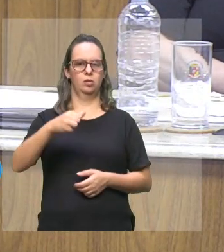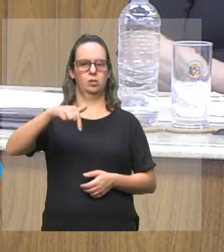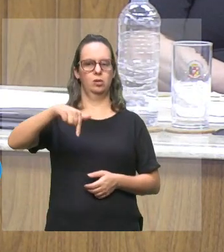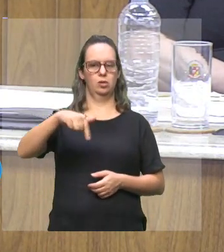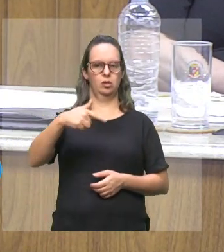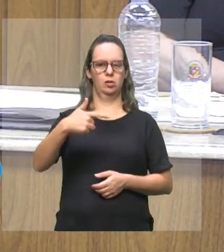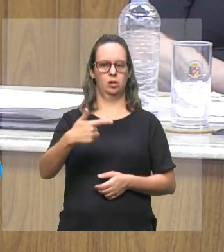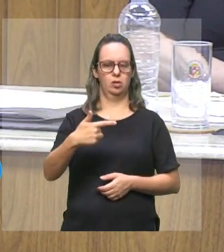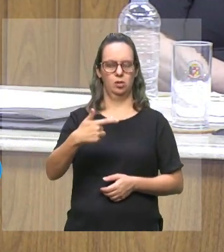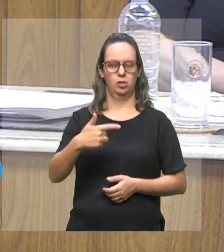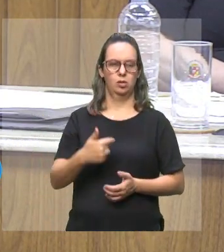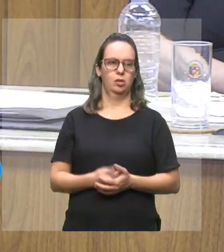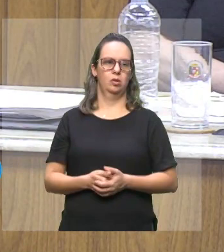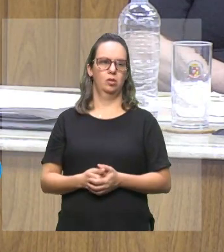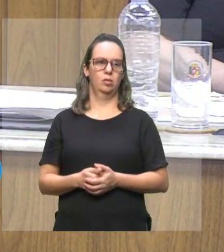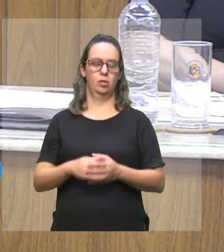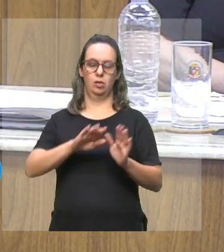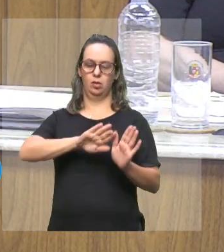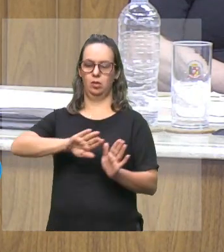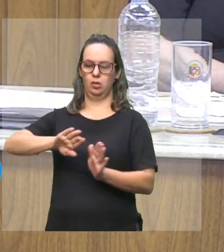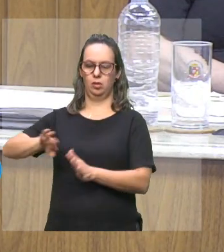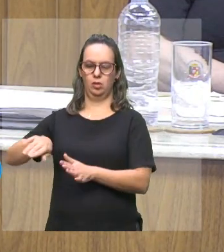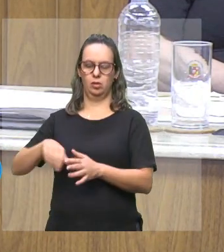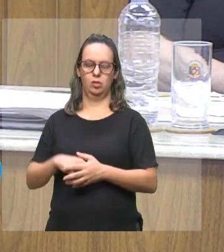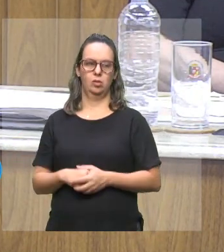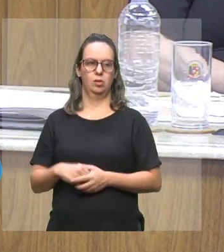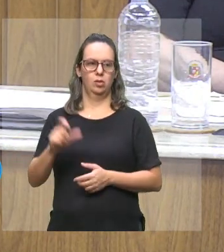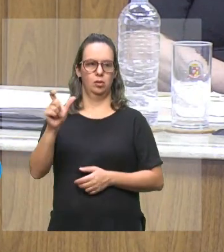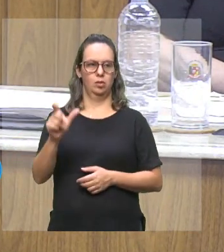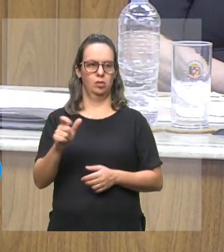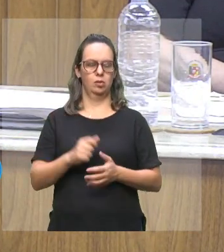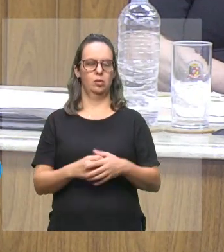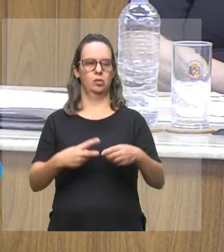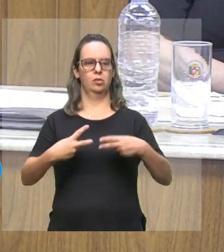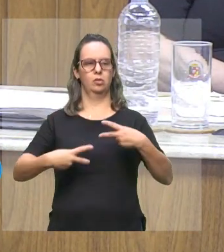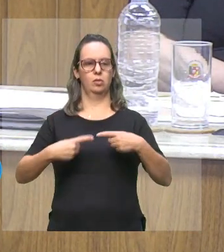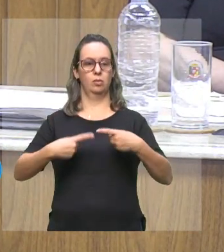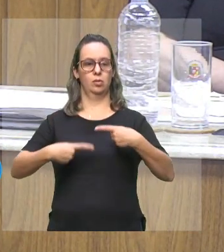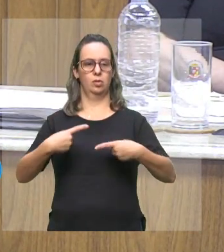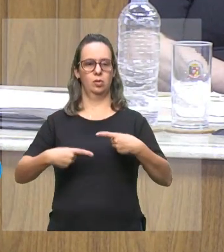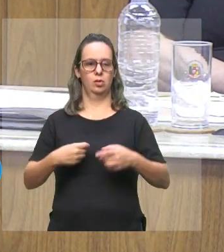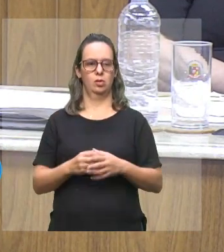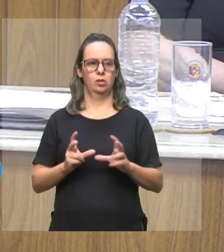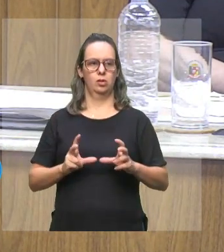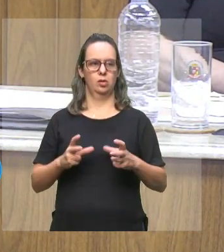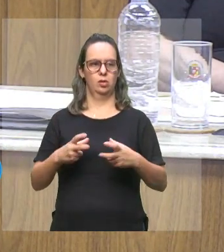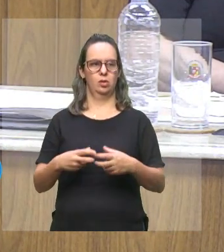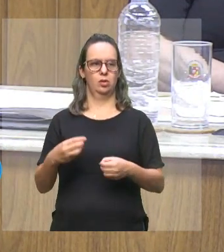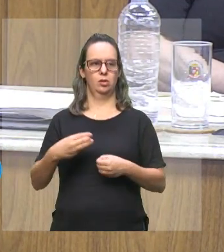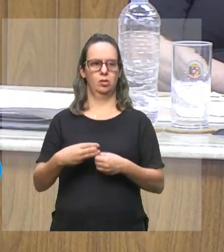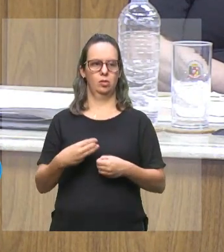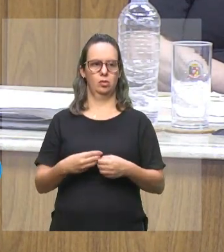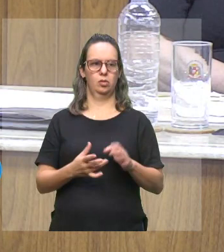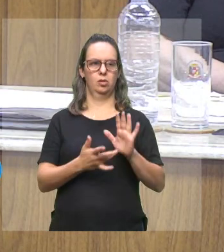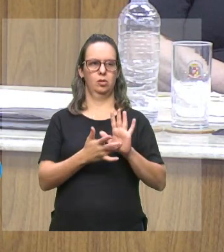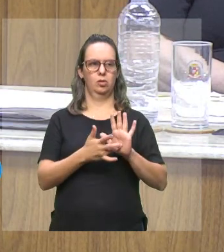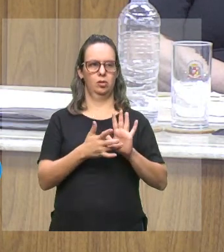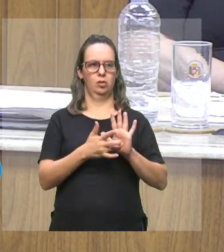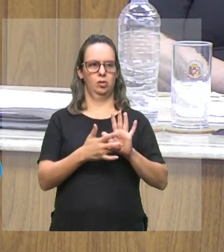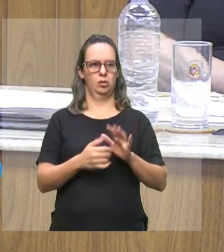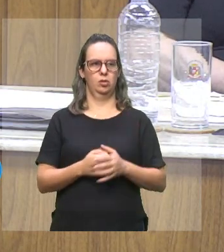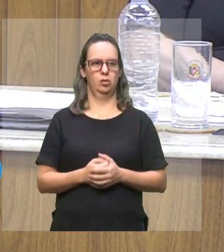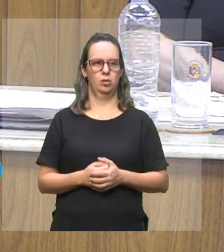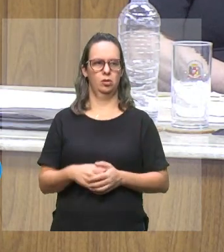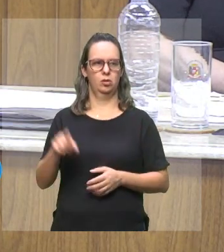172/2013, a fim de excluir agentes políticos da Câmara Municipal de Assis da incidência do regime de diária, que até então